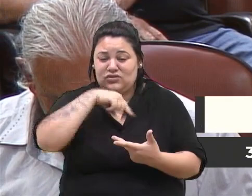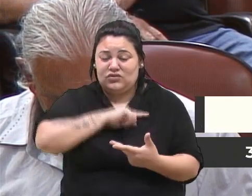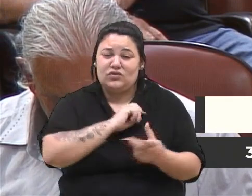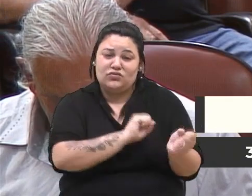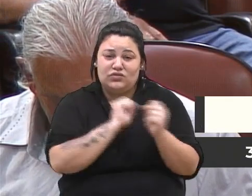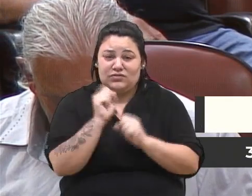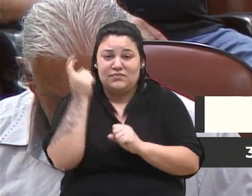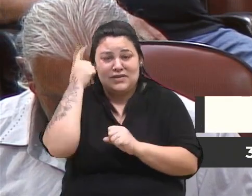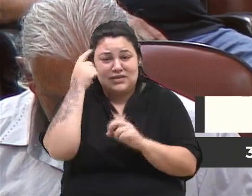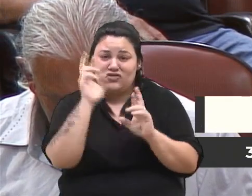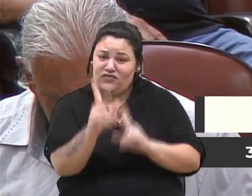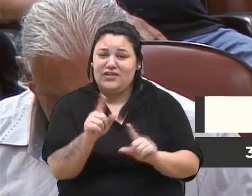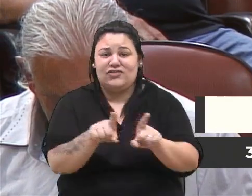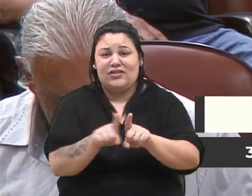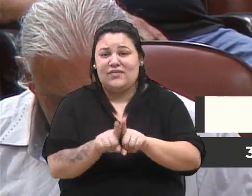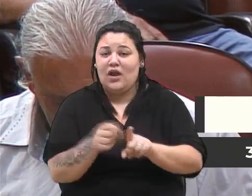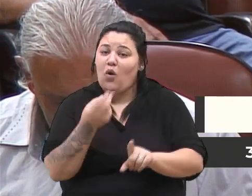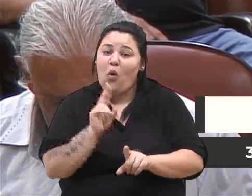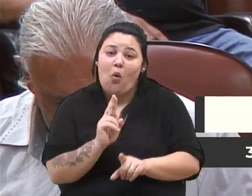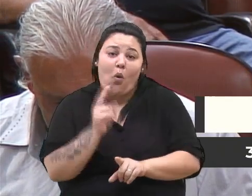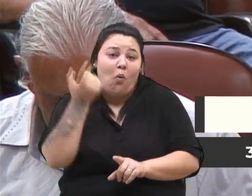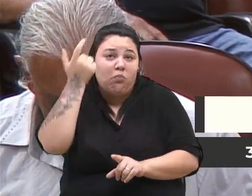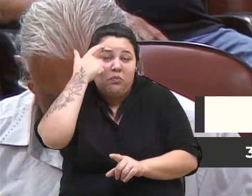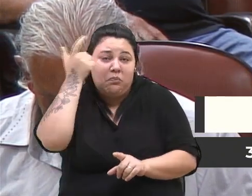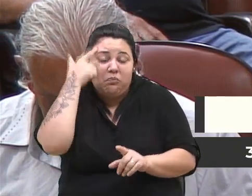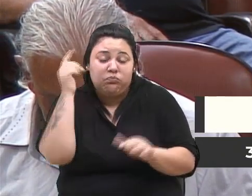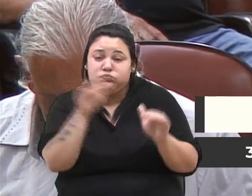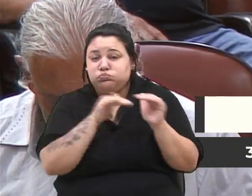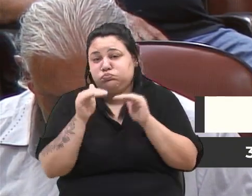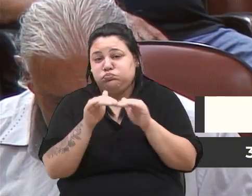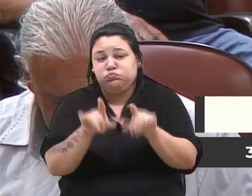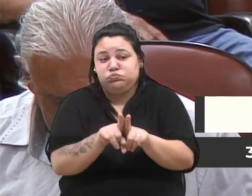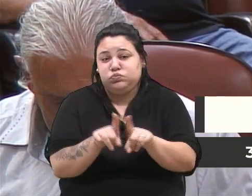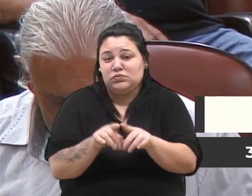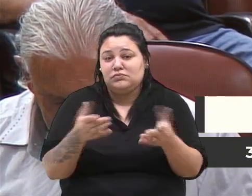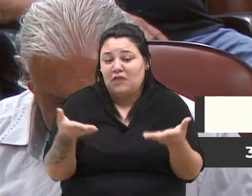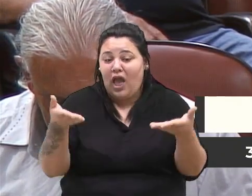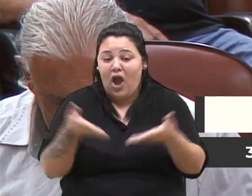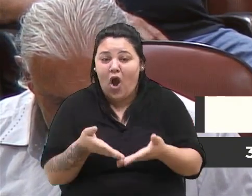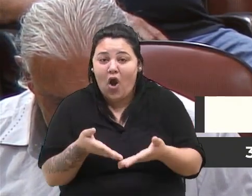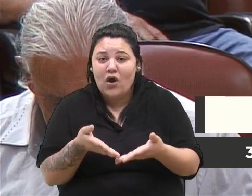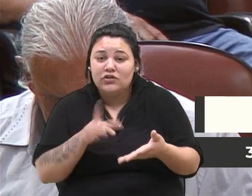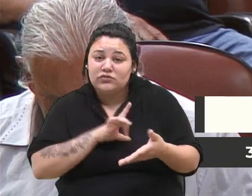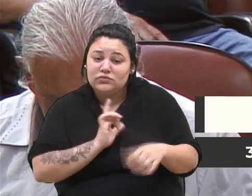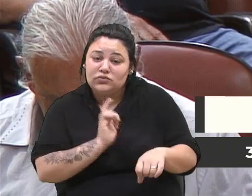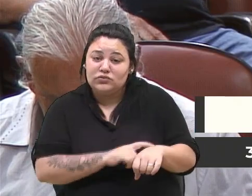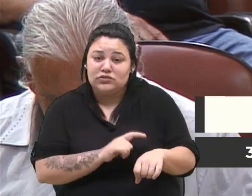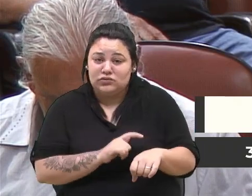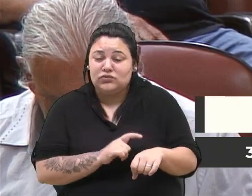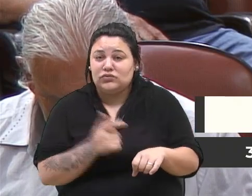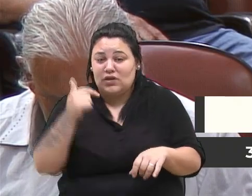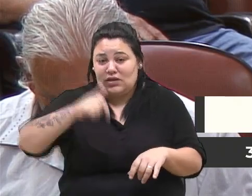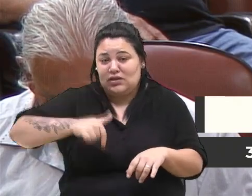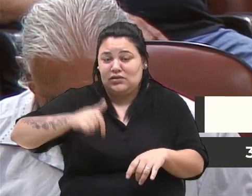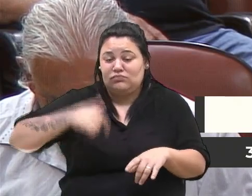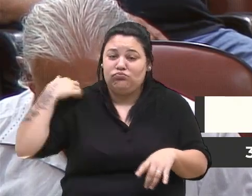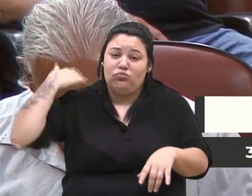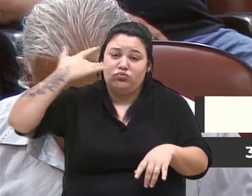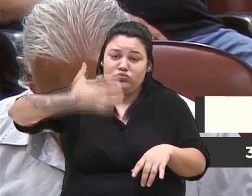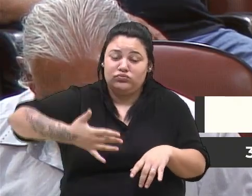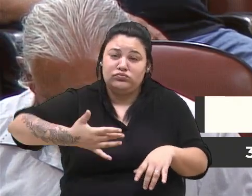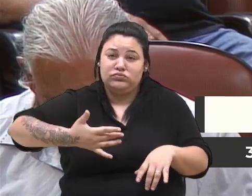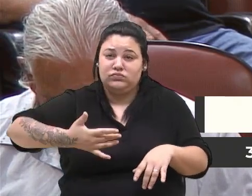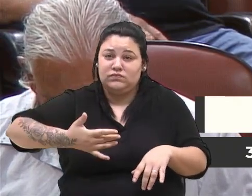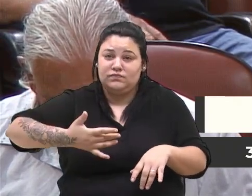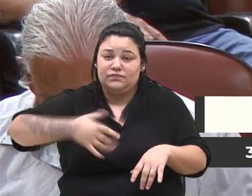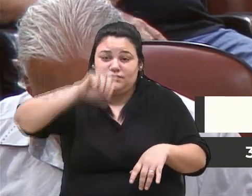também diferente, ou pensar iguais. Agora, nós tivemos em momento da história, nós temos um momento recente aqui, vereador